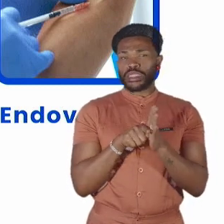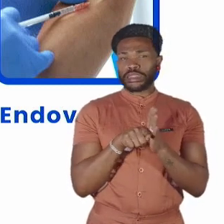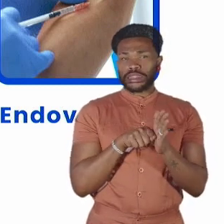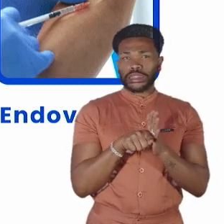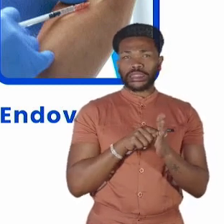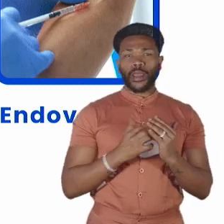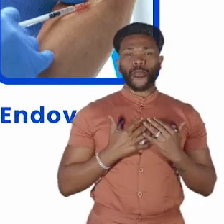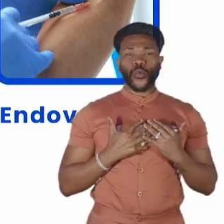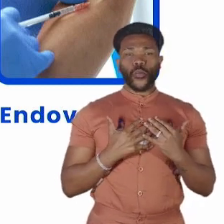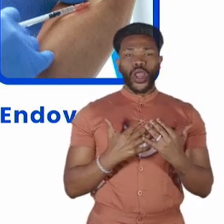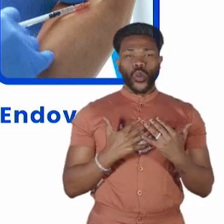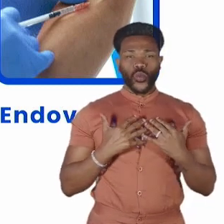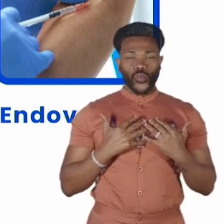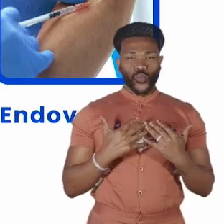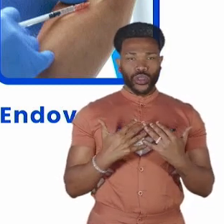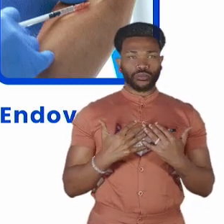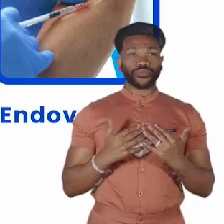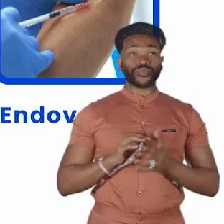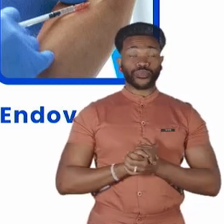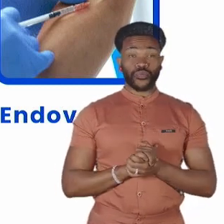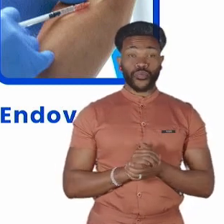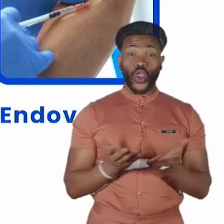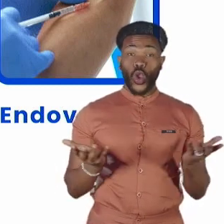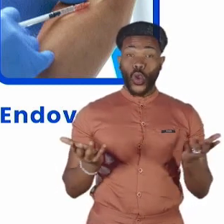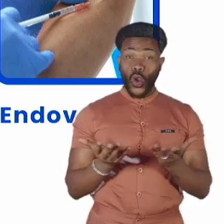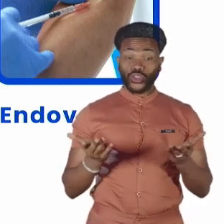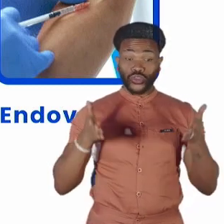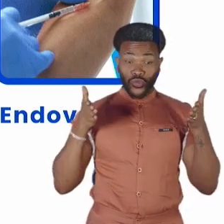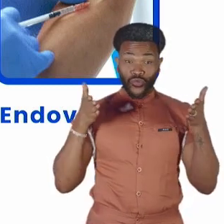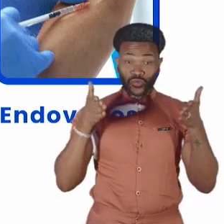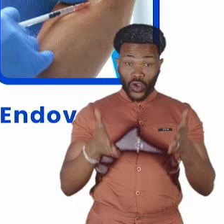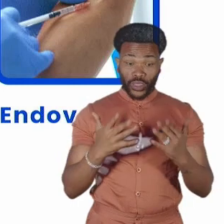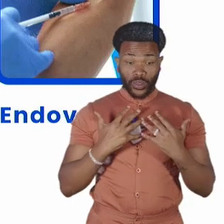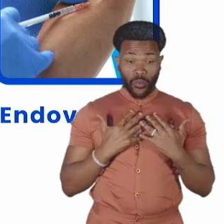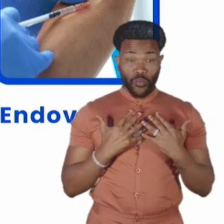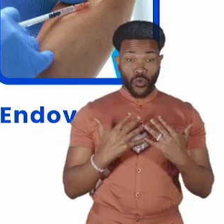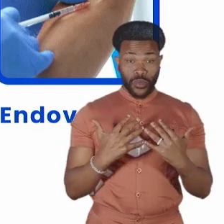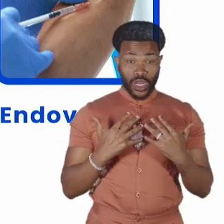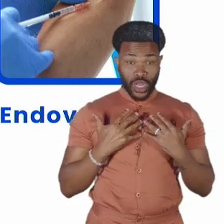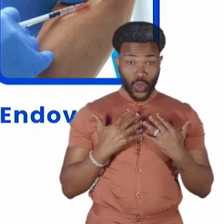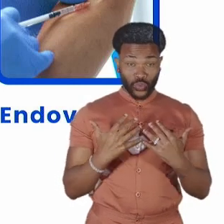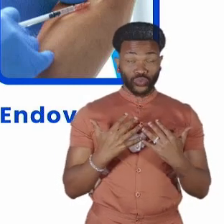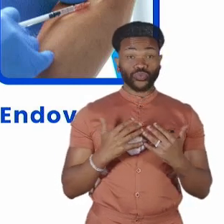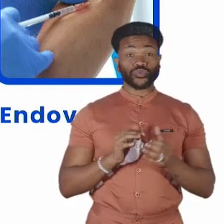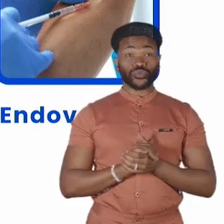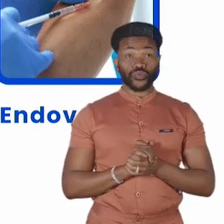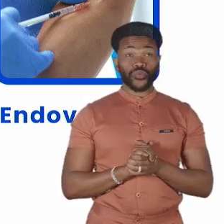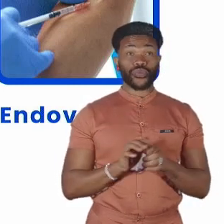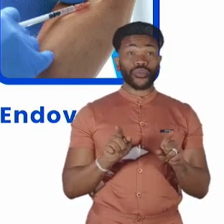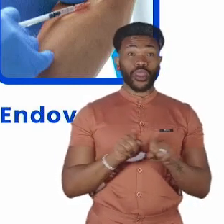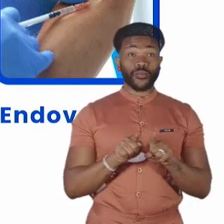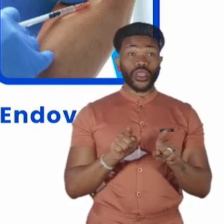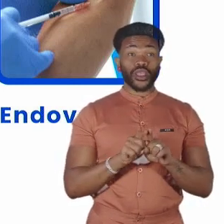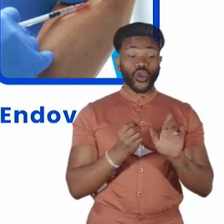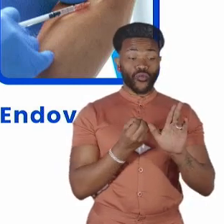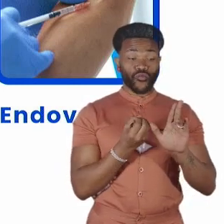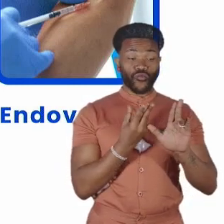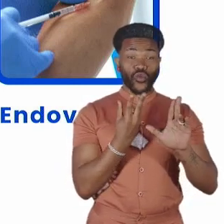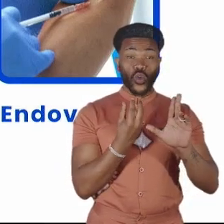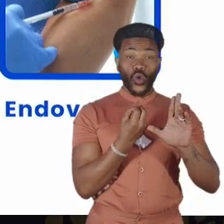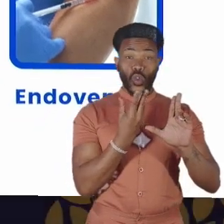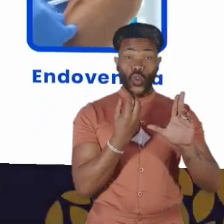via pulmonar. Então, hoje o nosso enfoque é via pulmonar e flor de cannabis